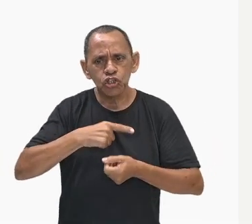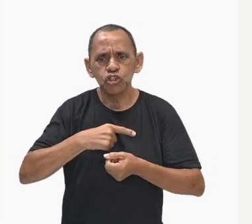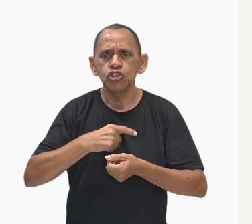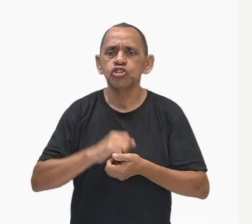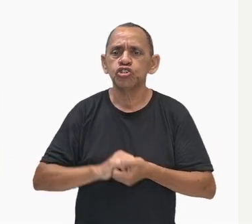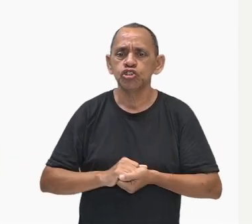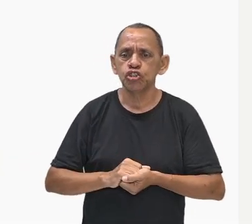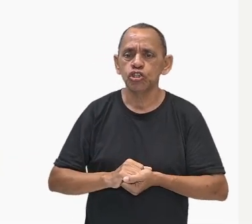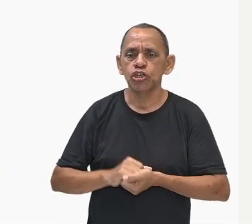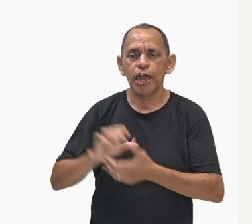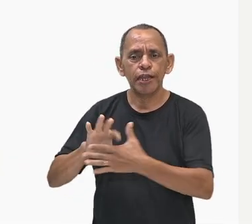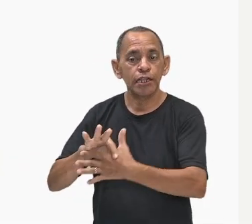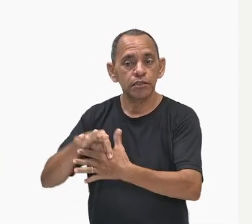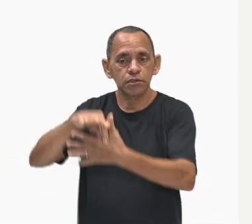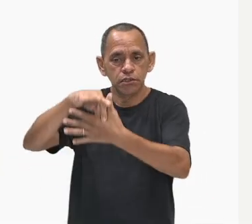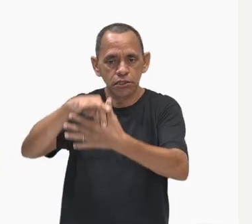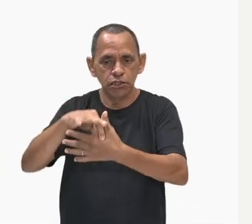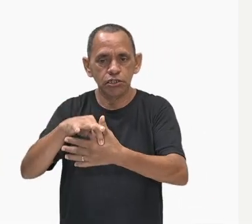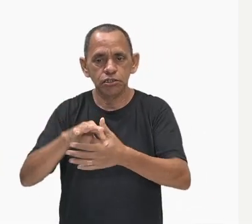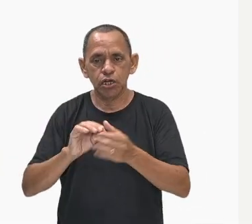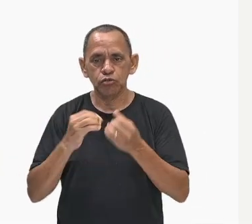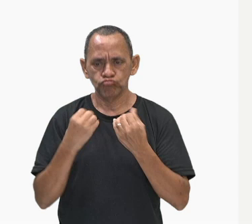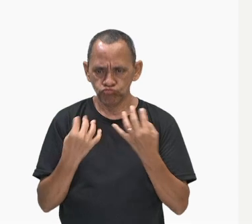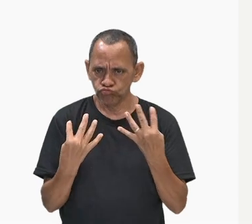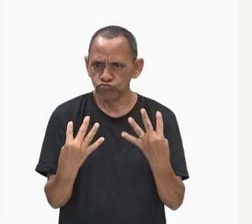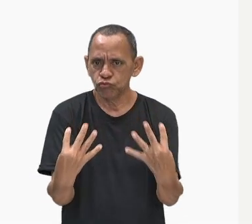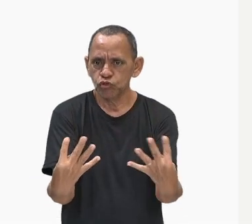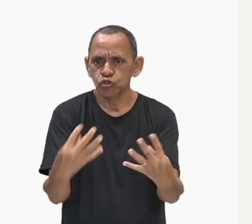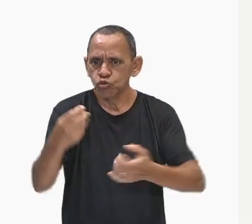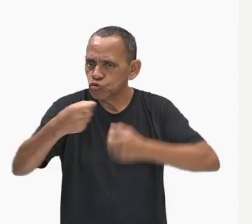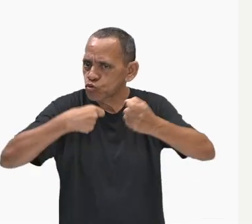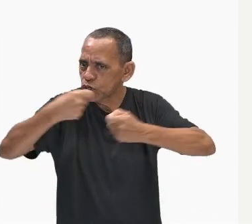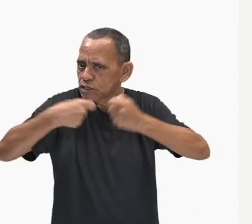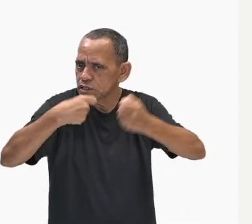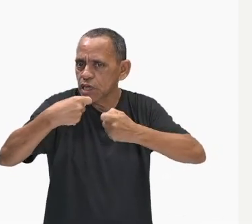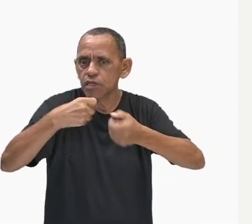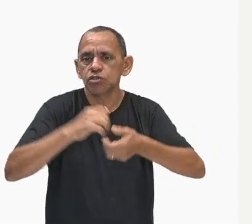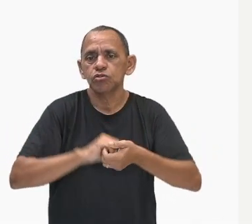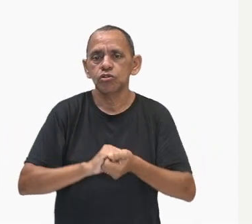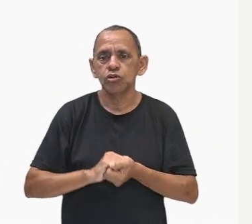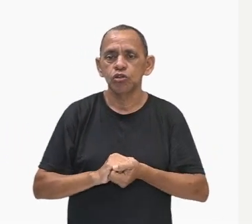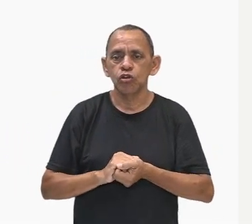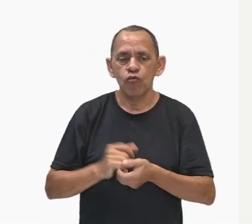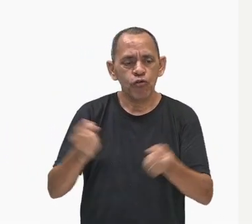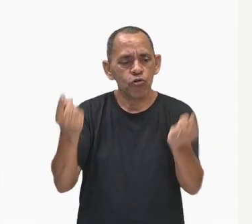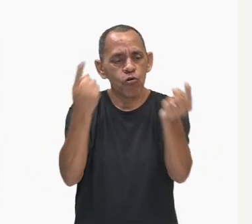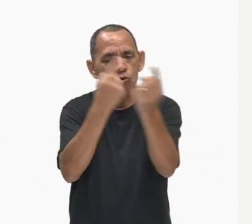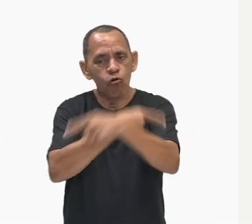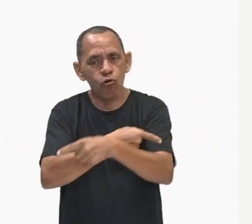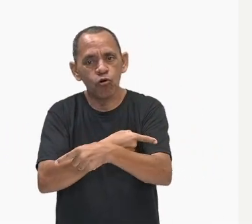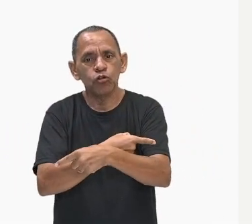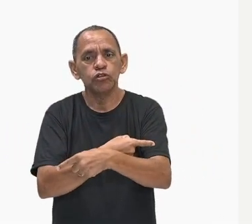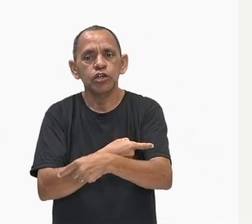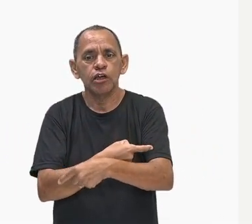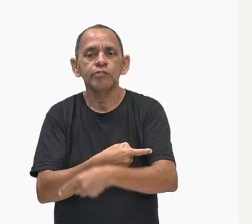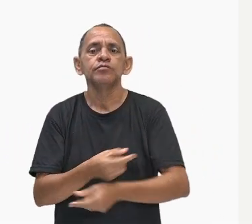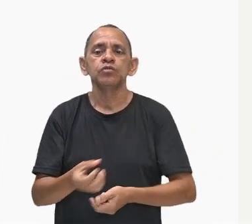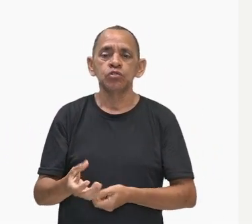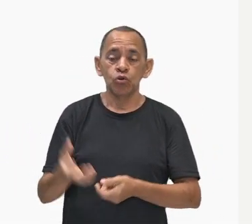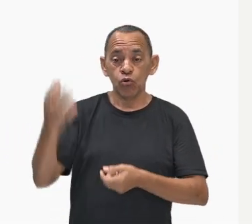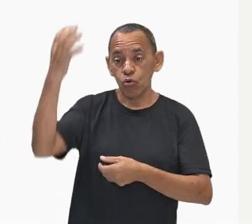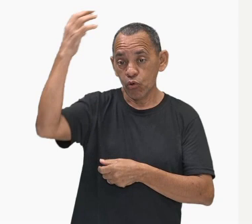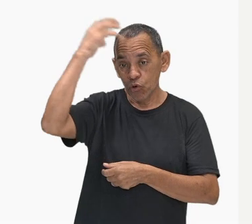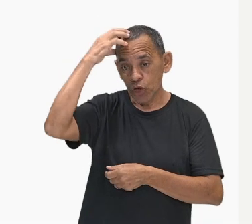tropas pessoais, as tropas reais, ali do Carlos I. Olha só, gente, Oliver Cromwell, um líder